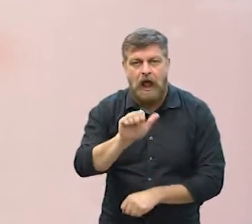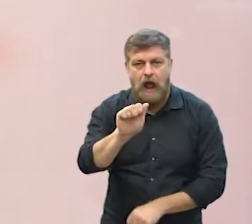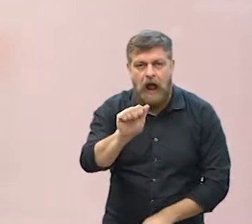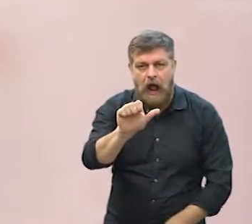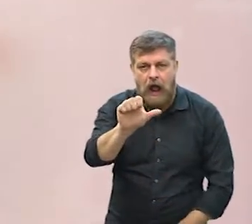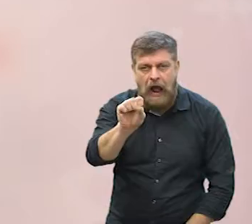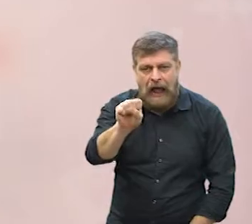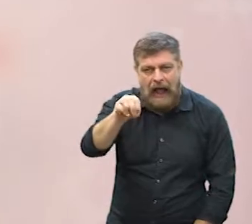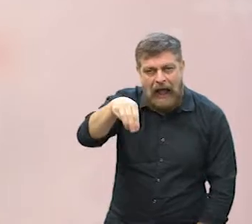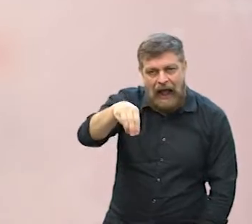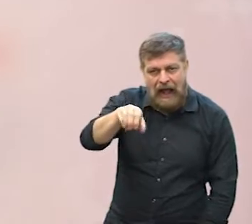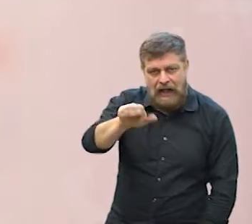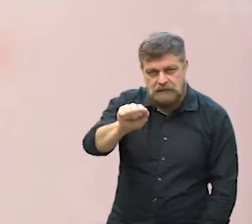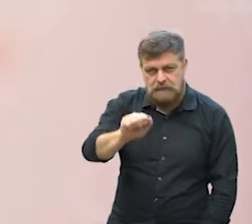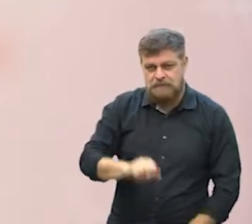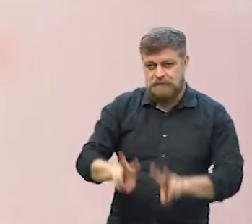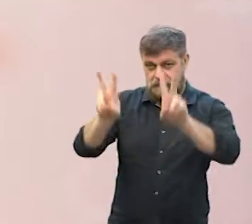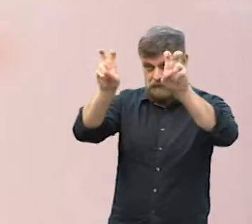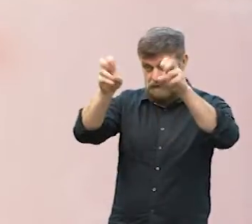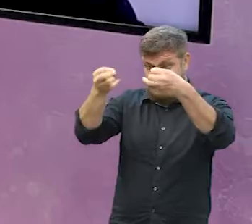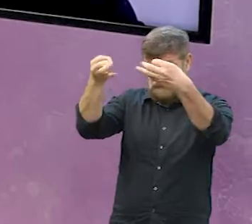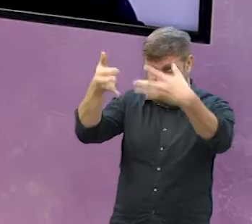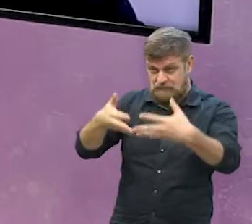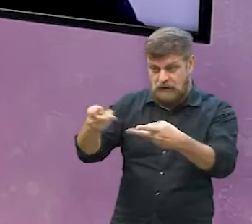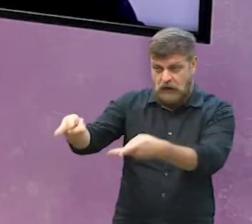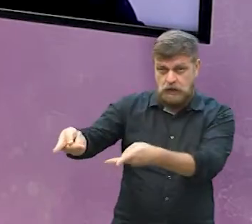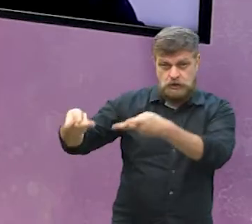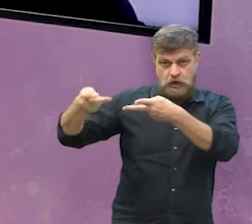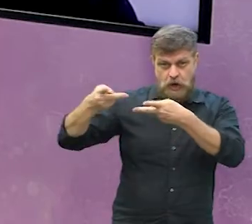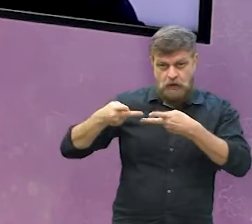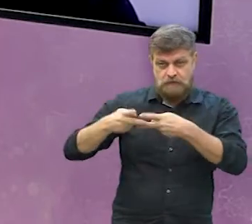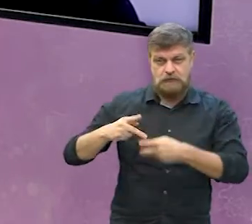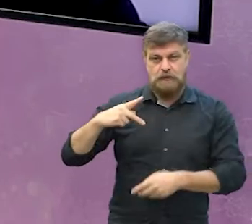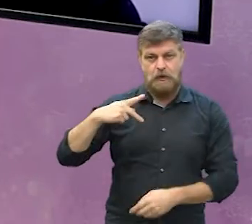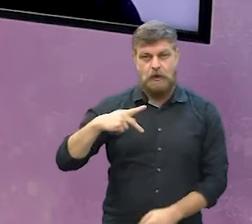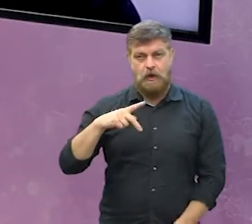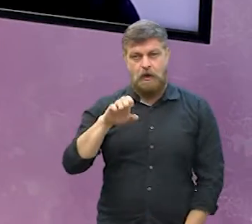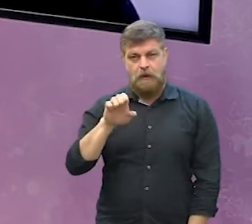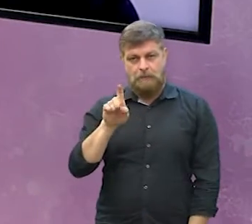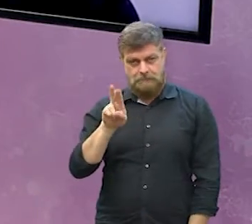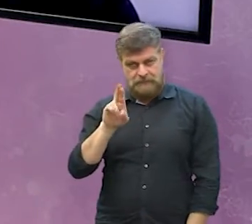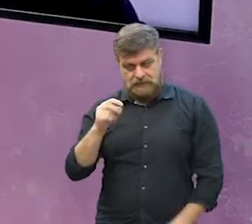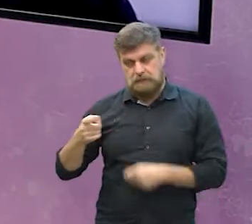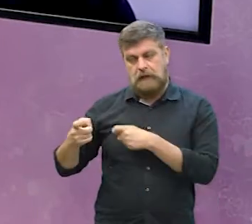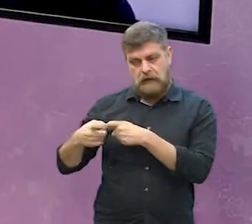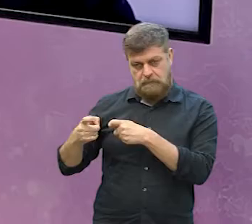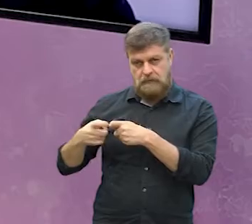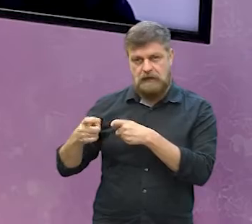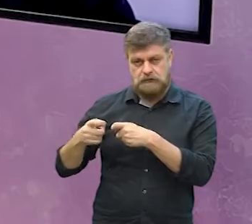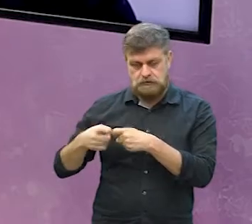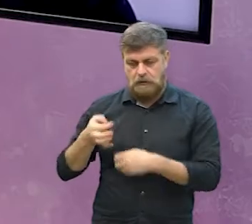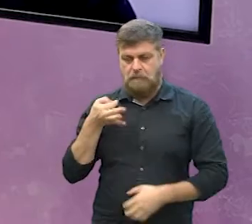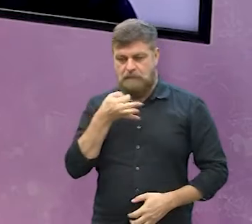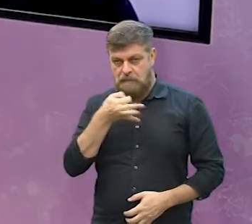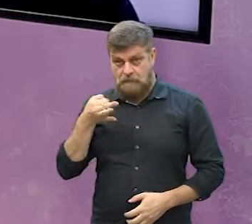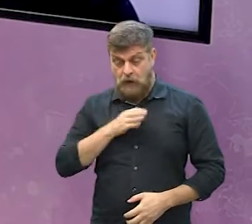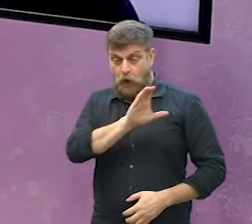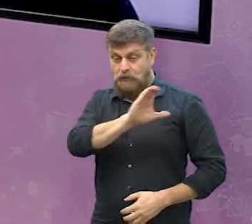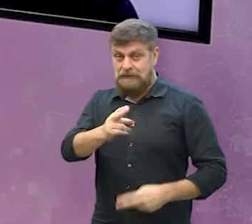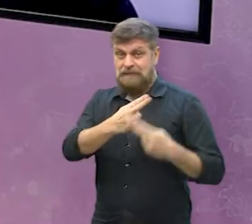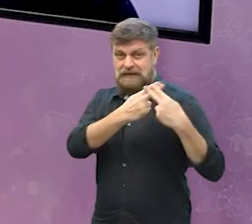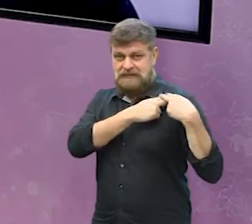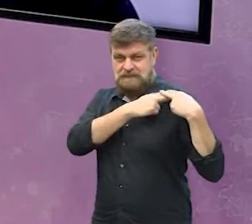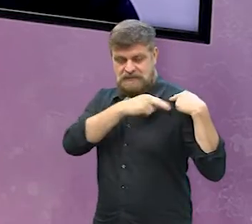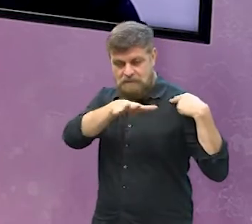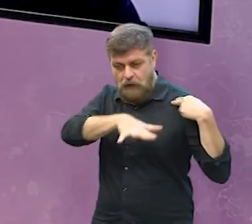a asma. Para falar sobre esse tema, a gente convidou o Dr. Pedro Giavina Bianchi, e ele também é coordenador